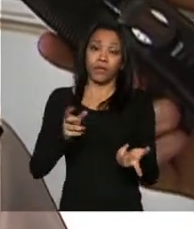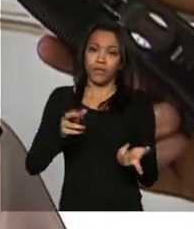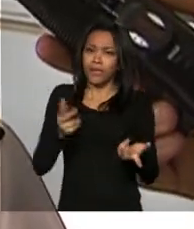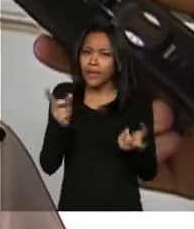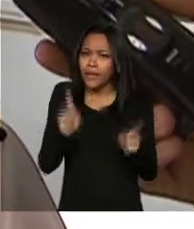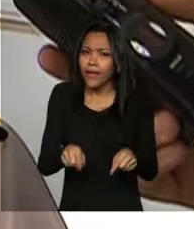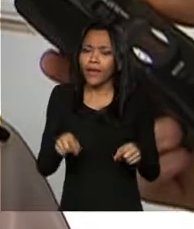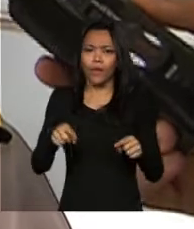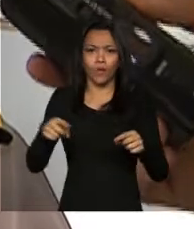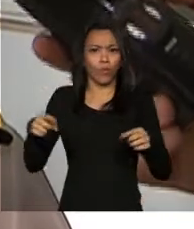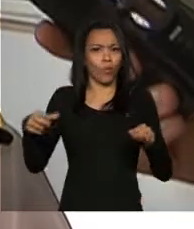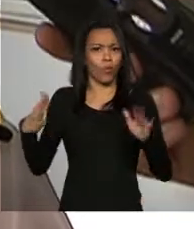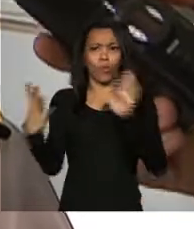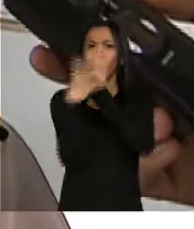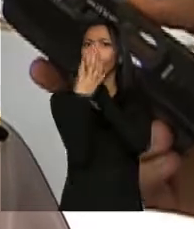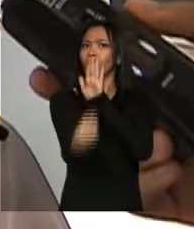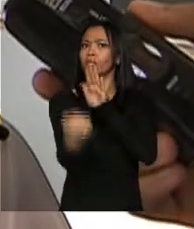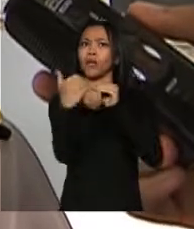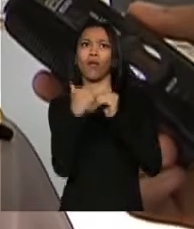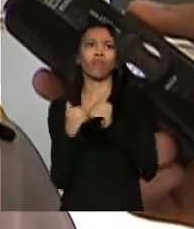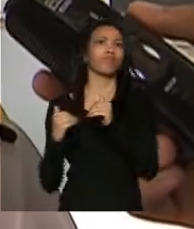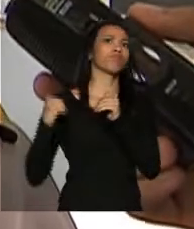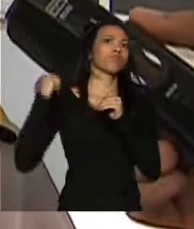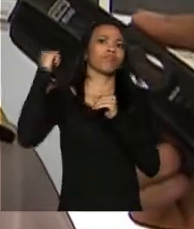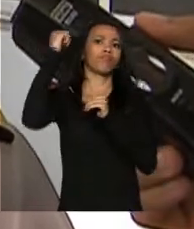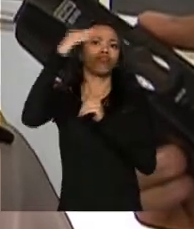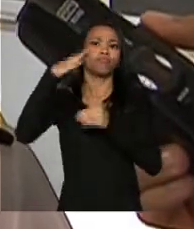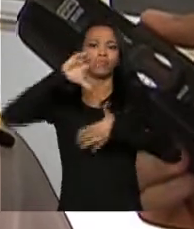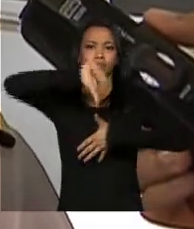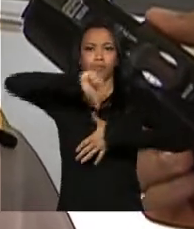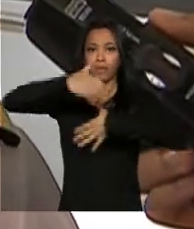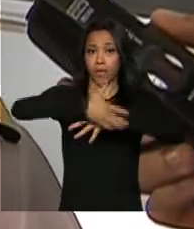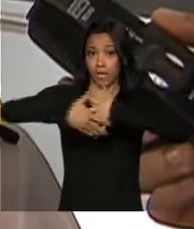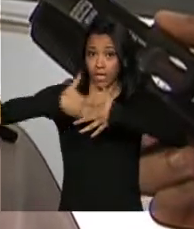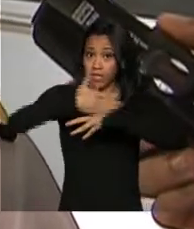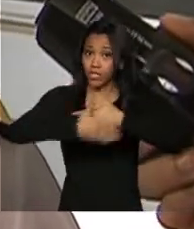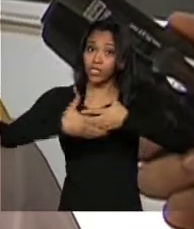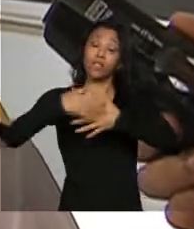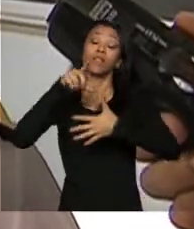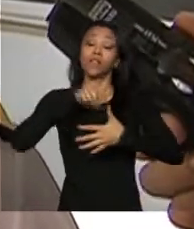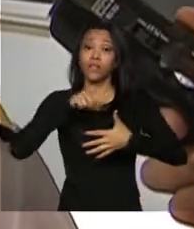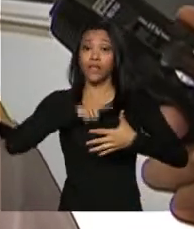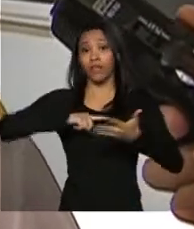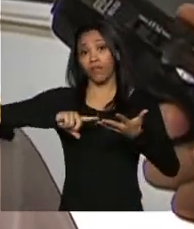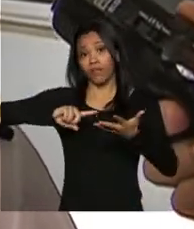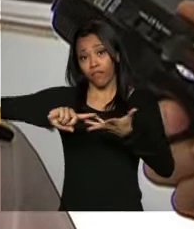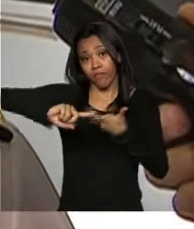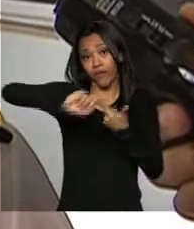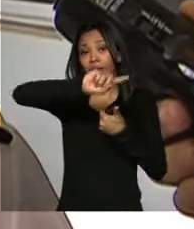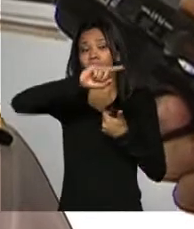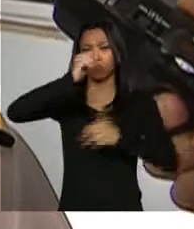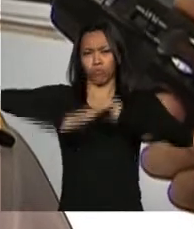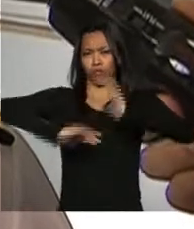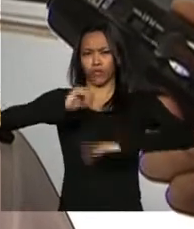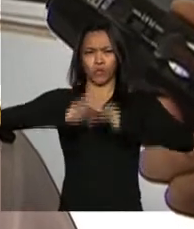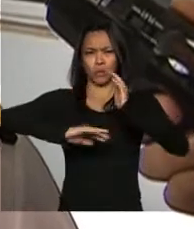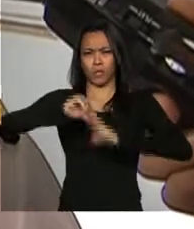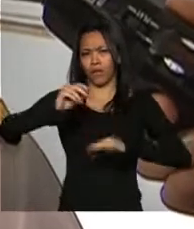do mais elevado da América Latina, além de possuir hoje dentro dos nossos quadros técnicos de diversas